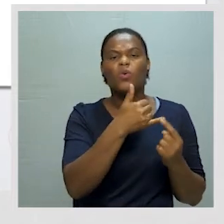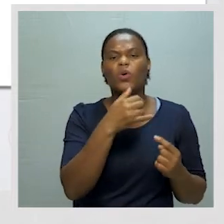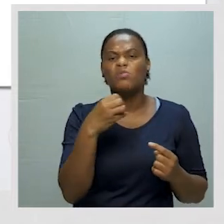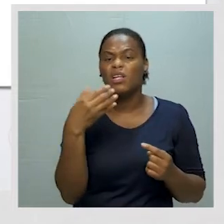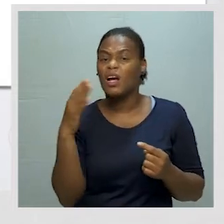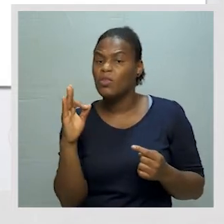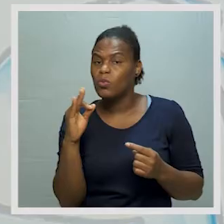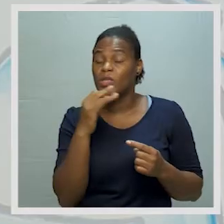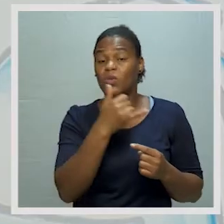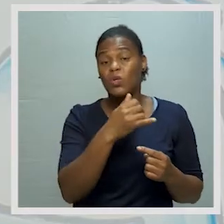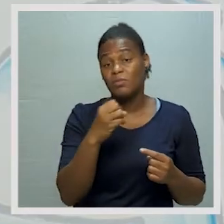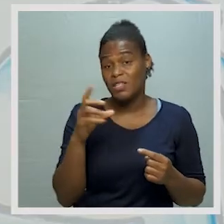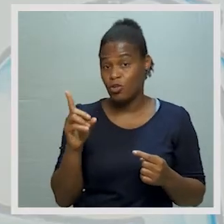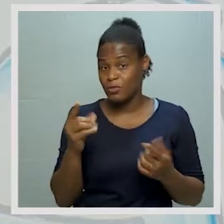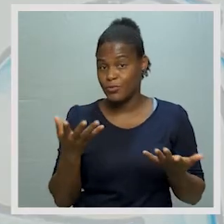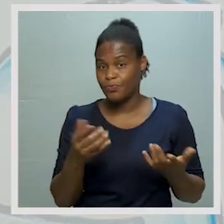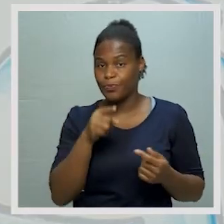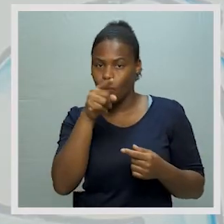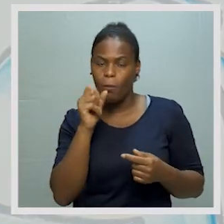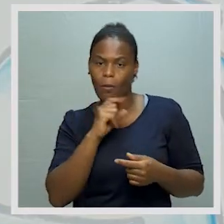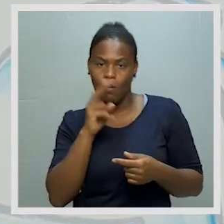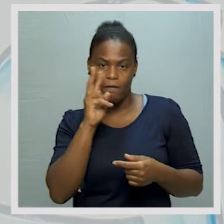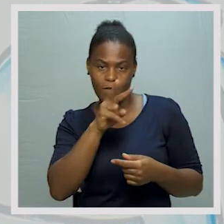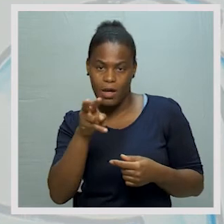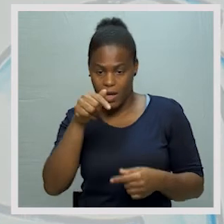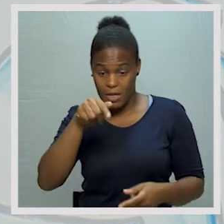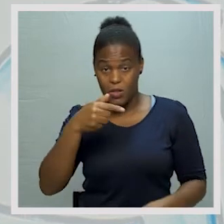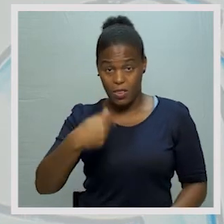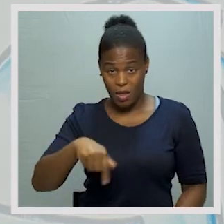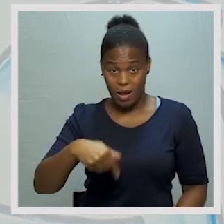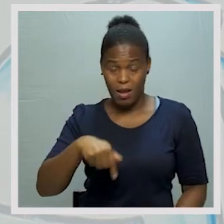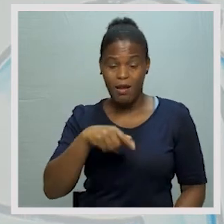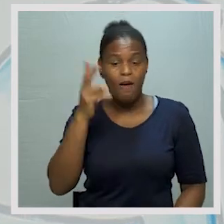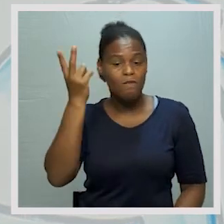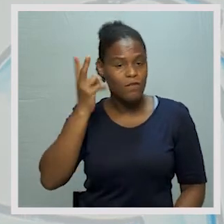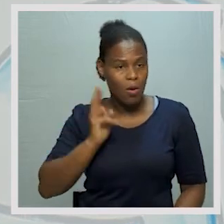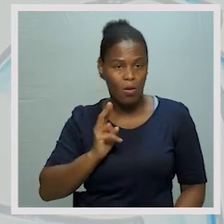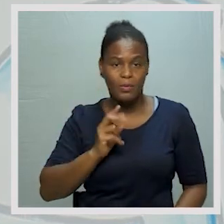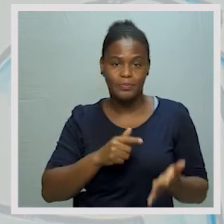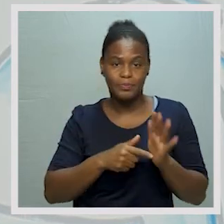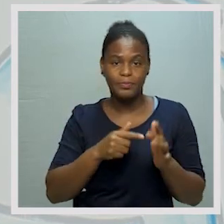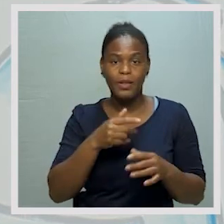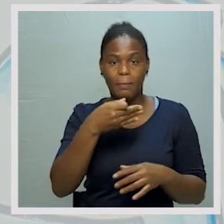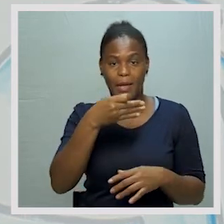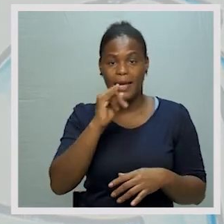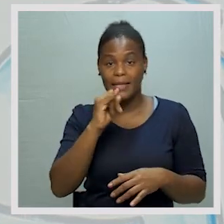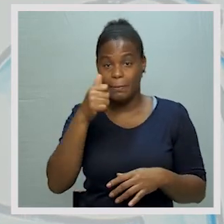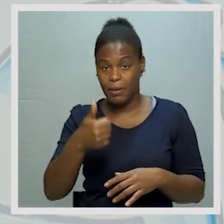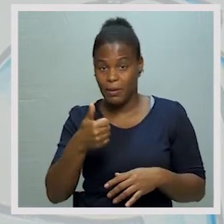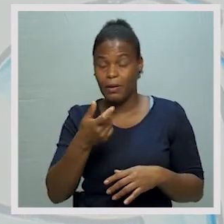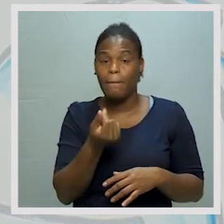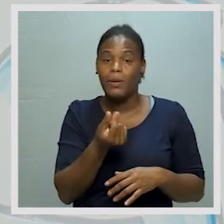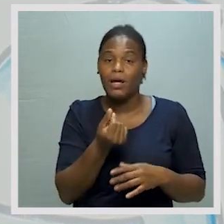e 2016. Vocês podem ver, aqui nós temos os valores do Produto Interno Bruto